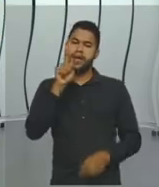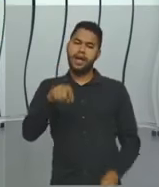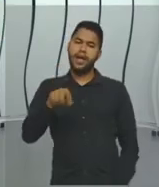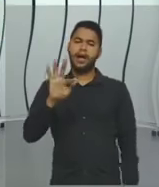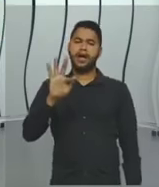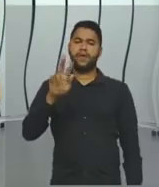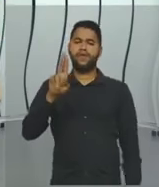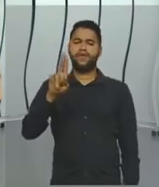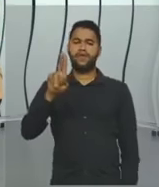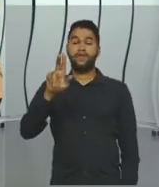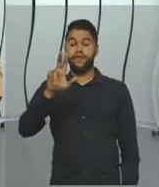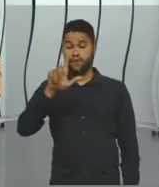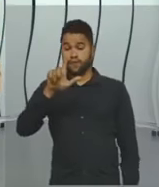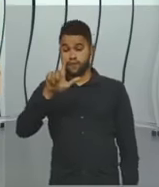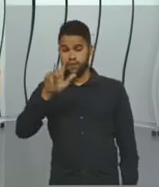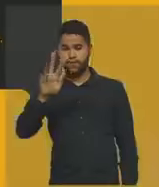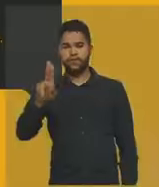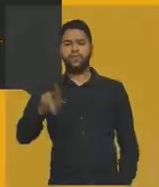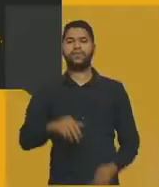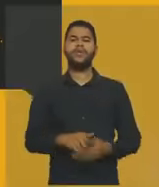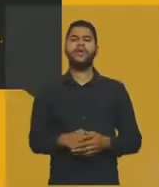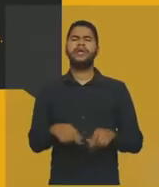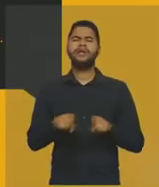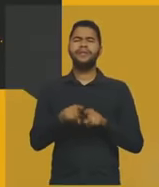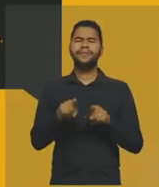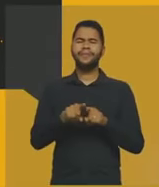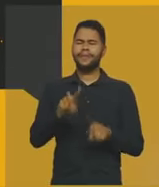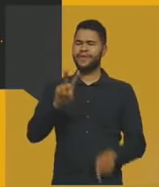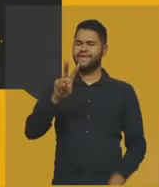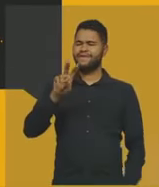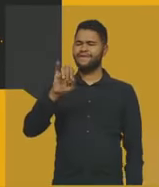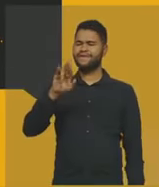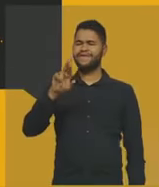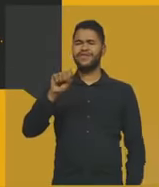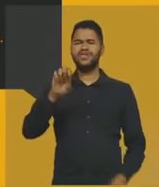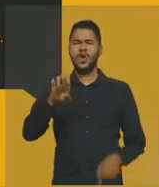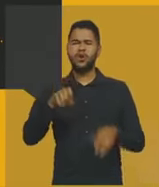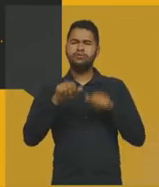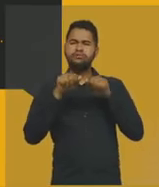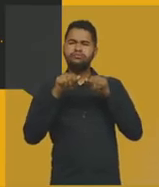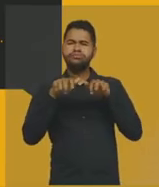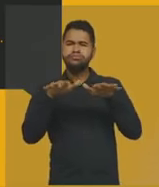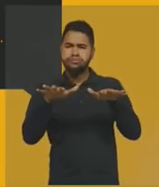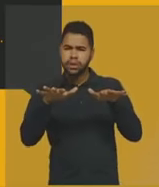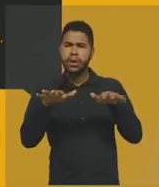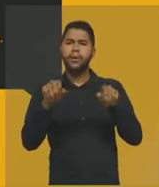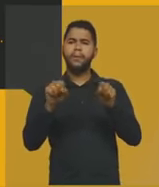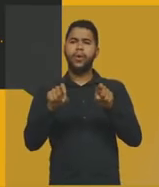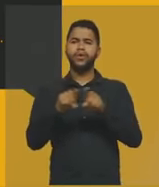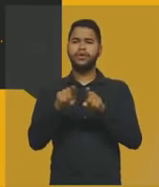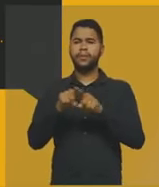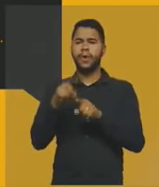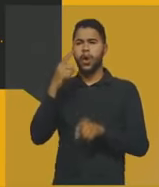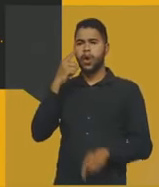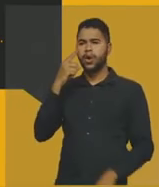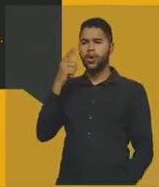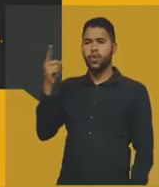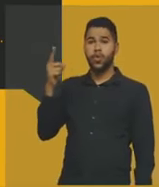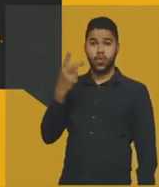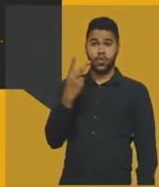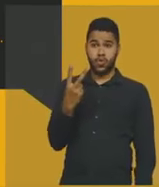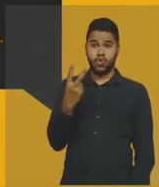ok? Virose é muito comum dizer stomach bug ou stomach flu, porque quando a gente tem